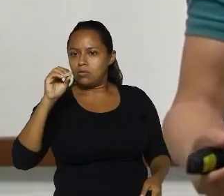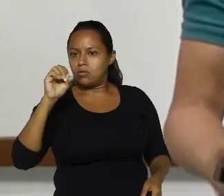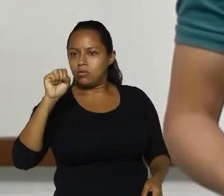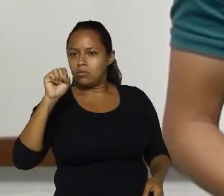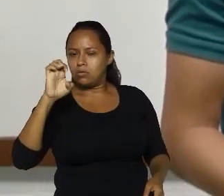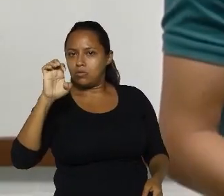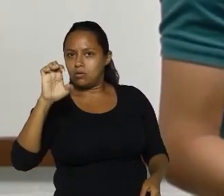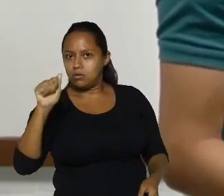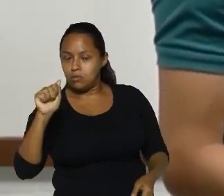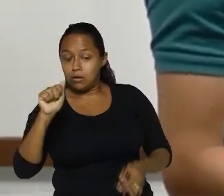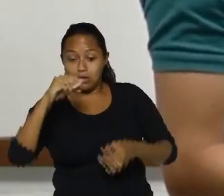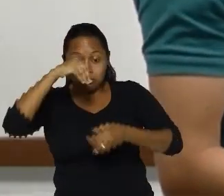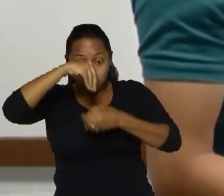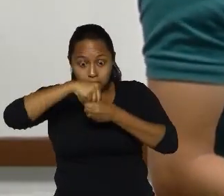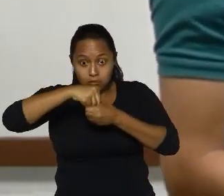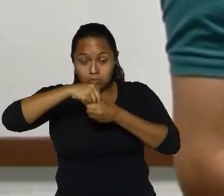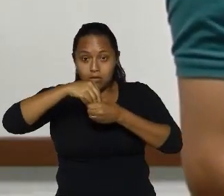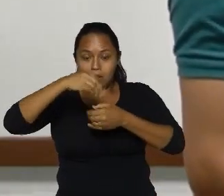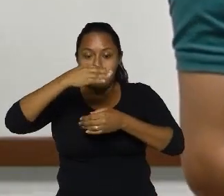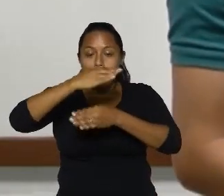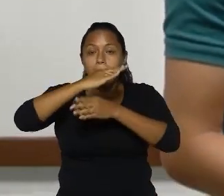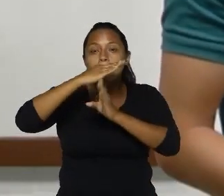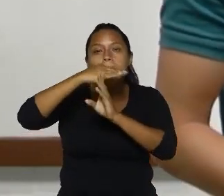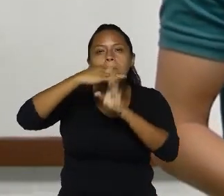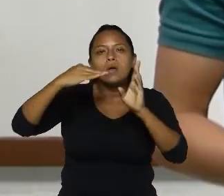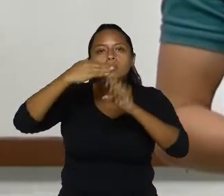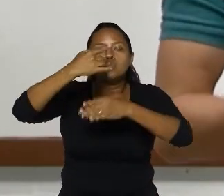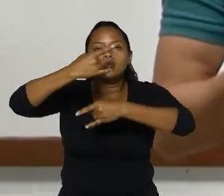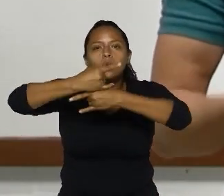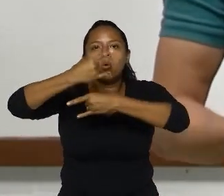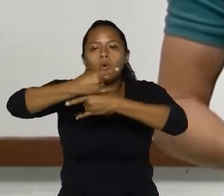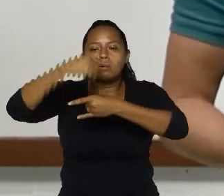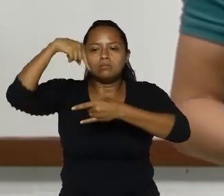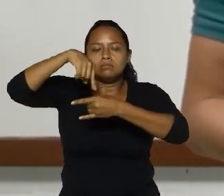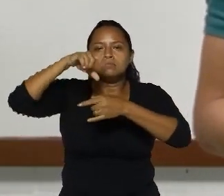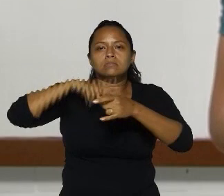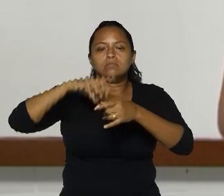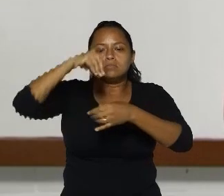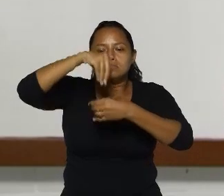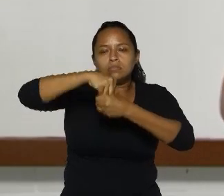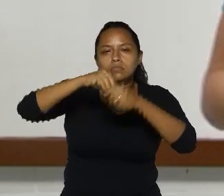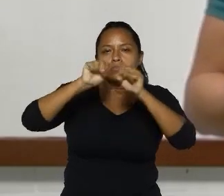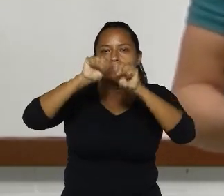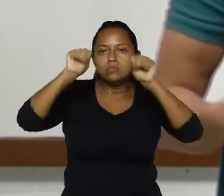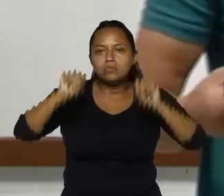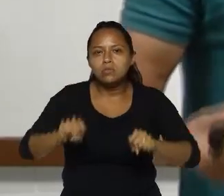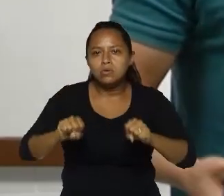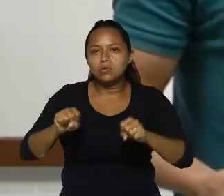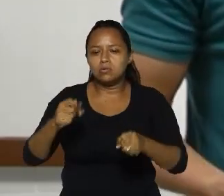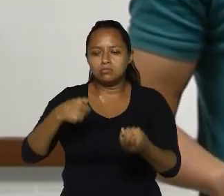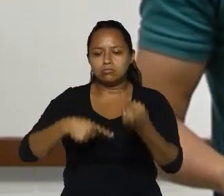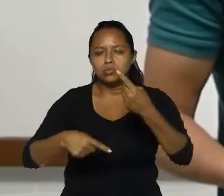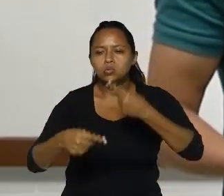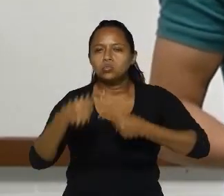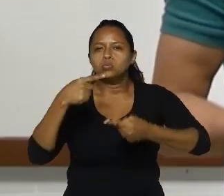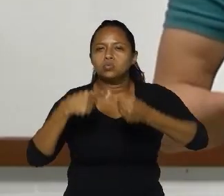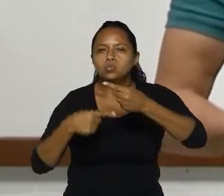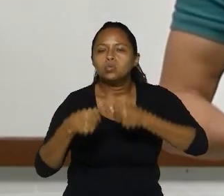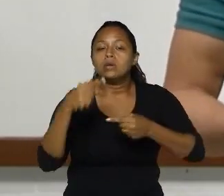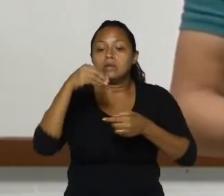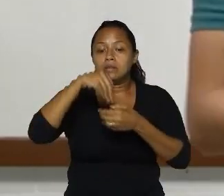dos ossos. E esse sangue ele circula dentro de um sistema que nós chamamos de sistema